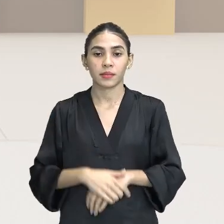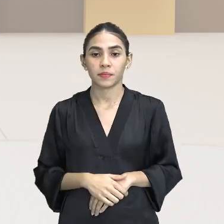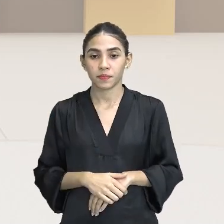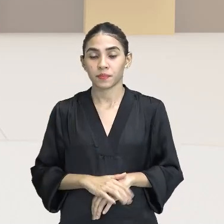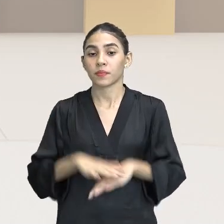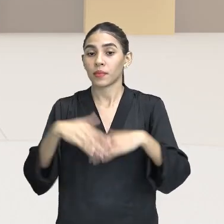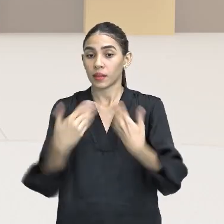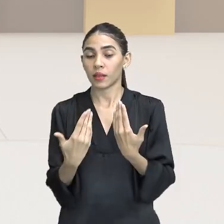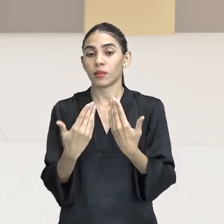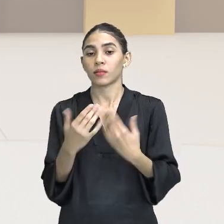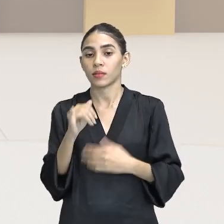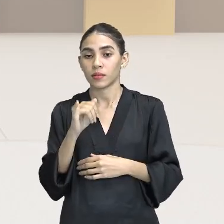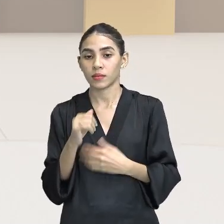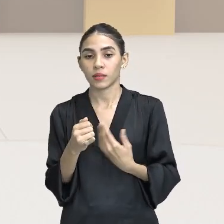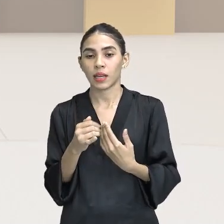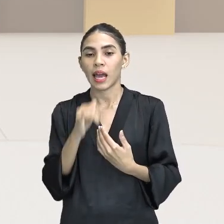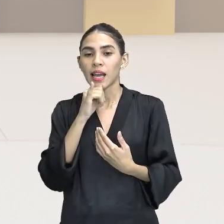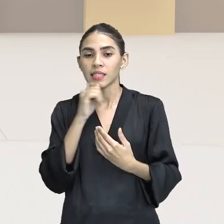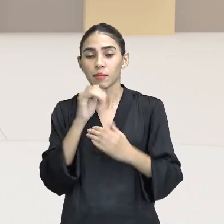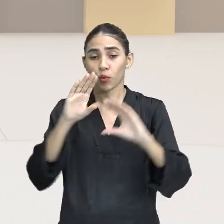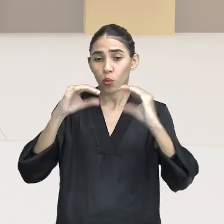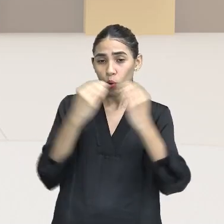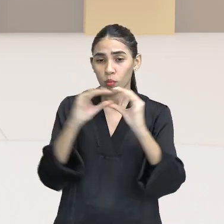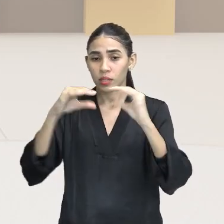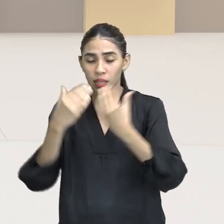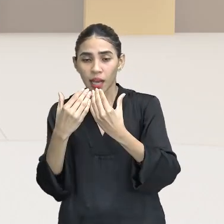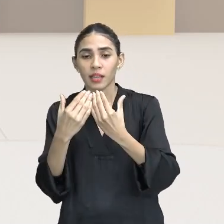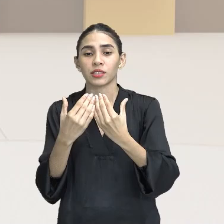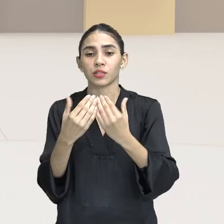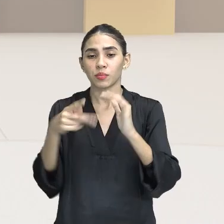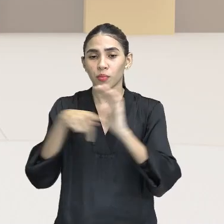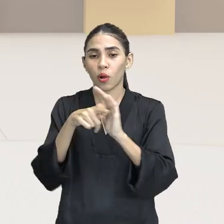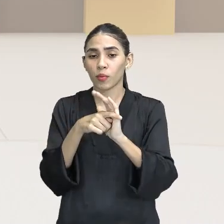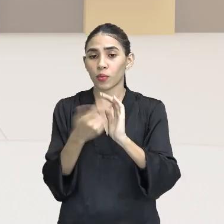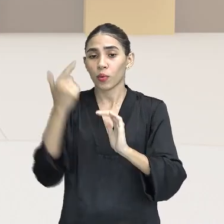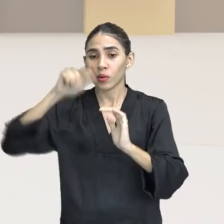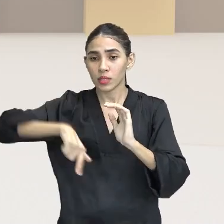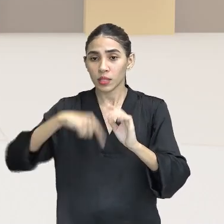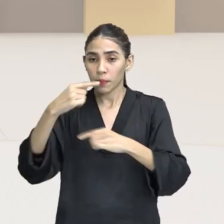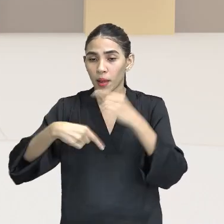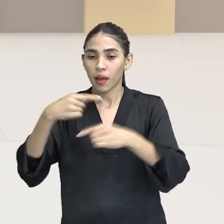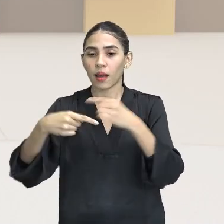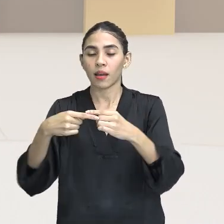essas civilizações, como a gente vem falando, elas desenvolveram tecnologias